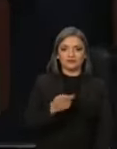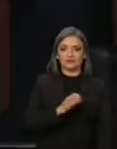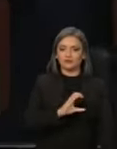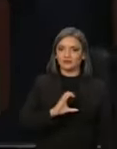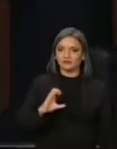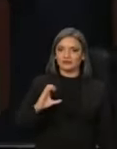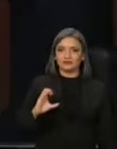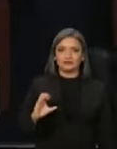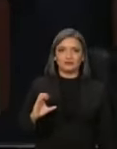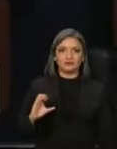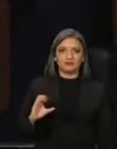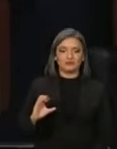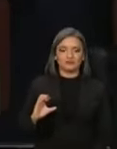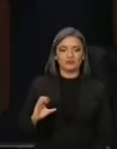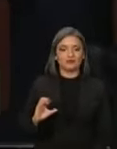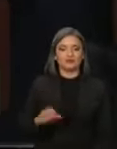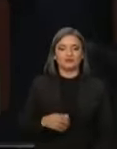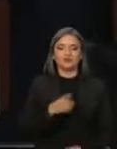85.658, primeira turma.